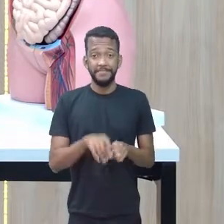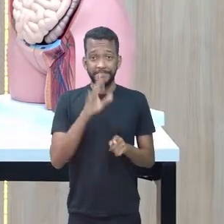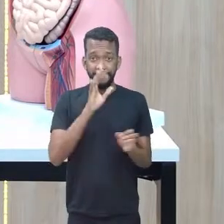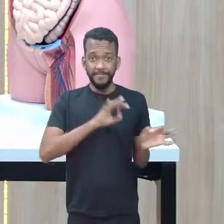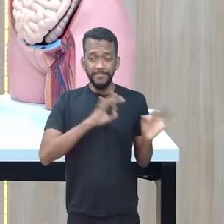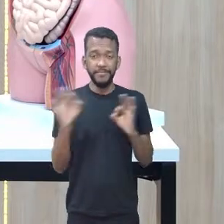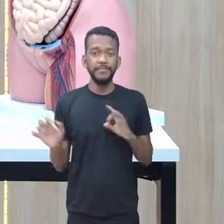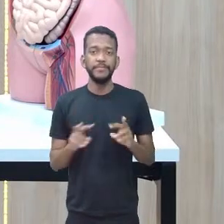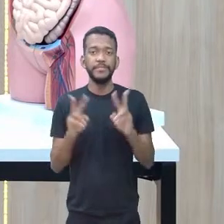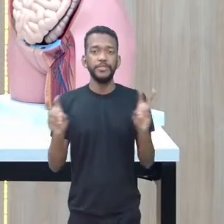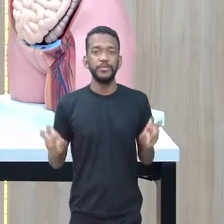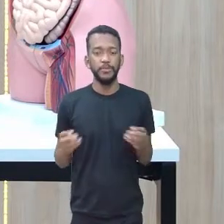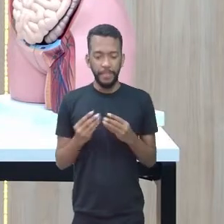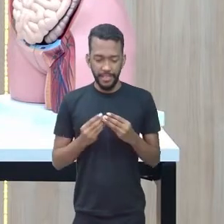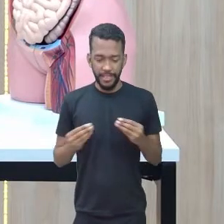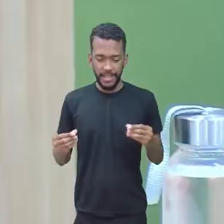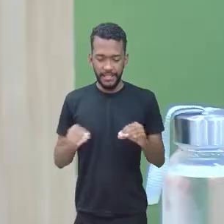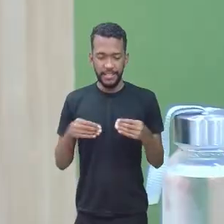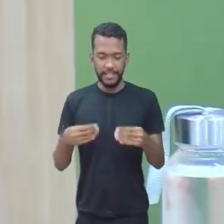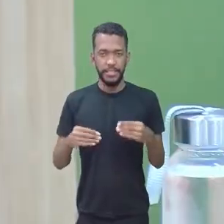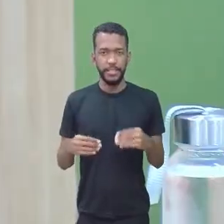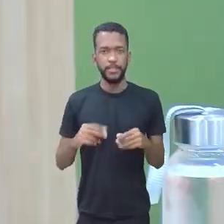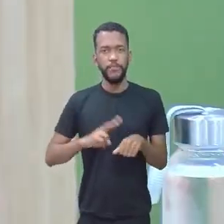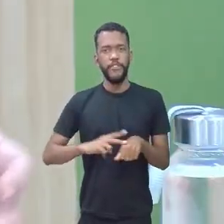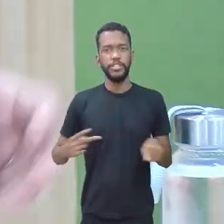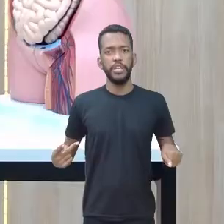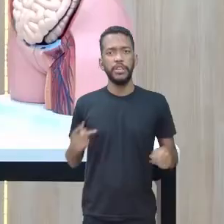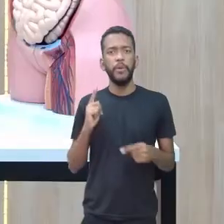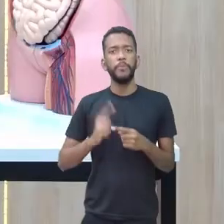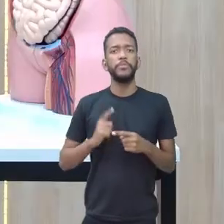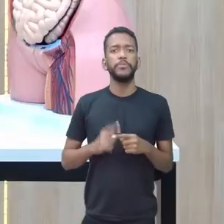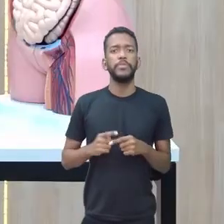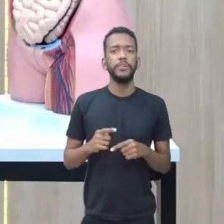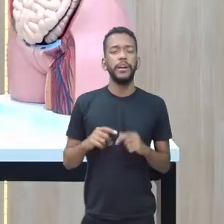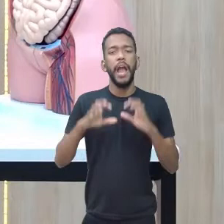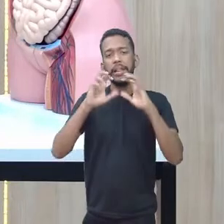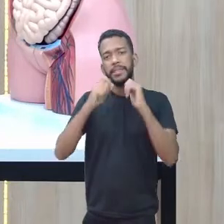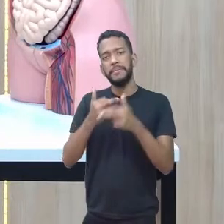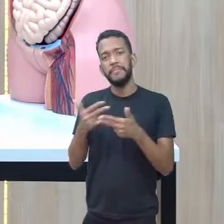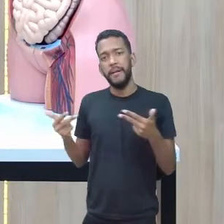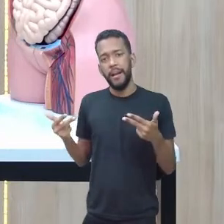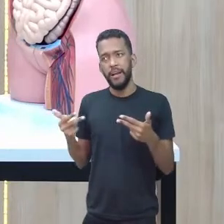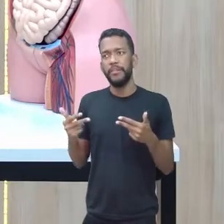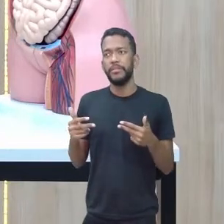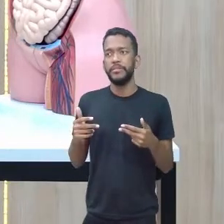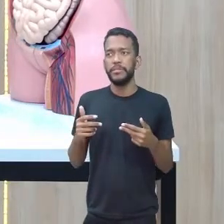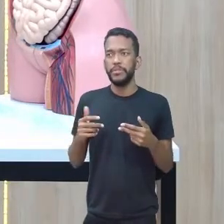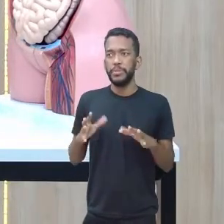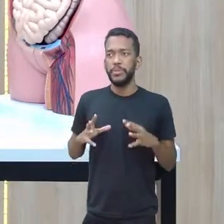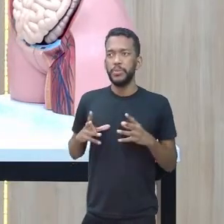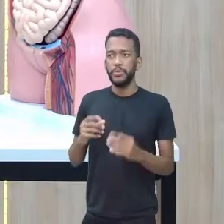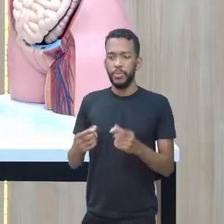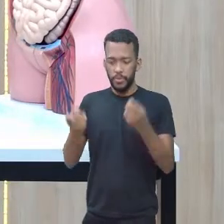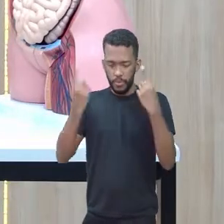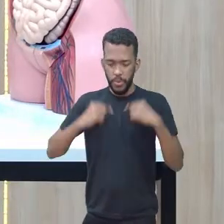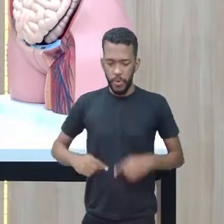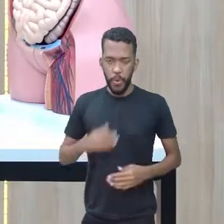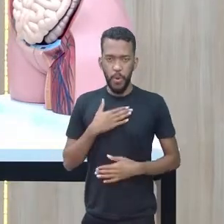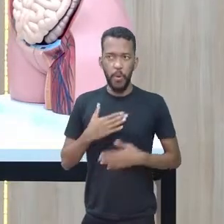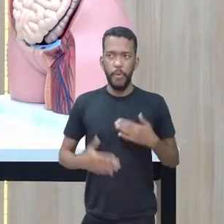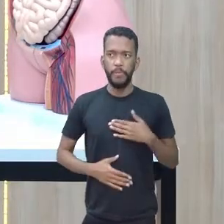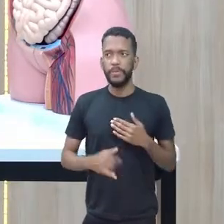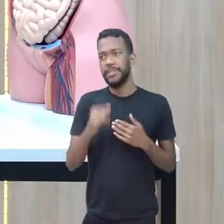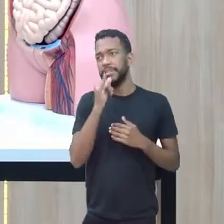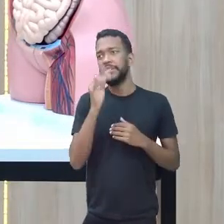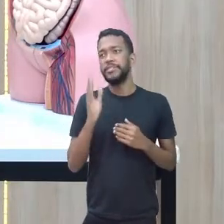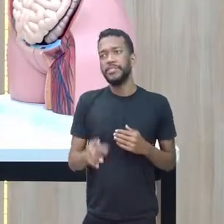do tecido vegetal. Por quê? Na questão do tecido animal, nem todas as partes do corpo. Exemplo,